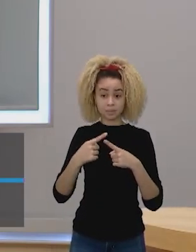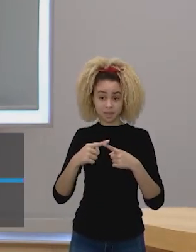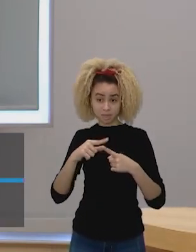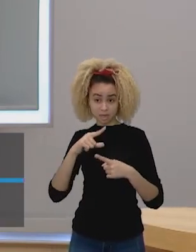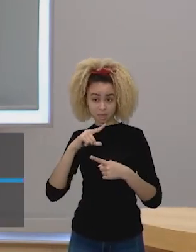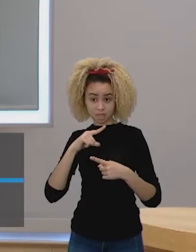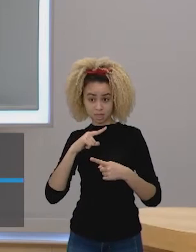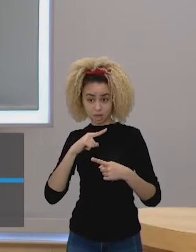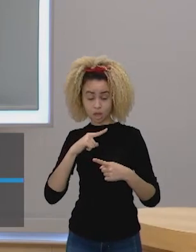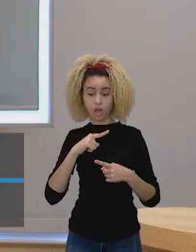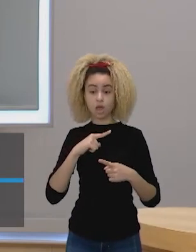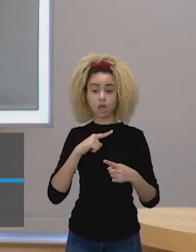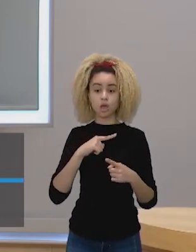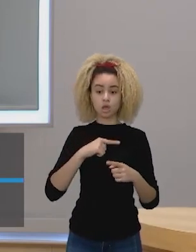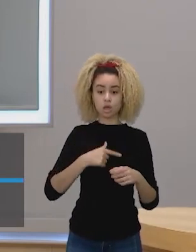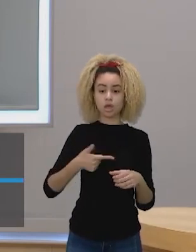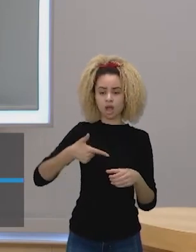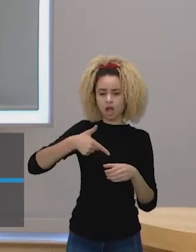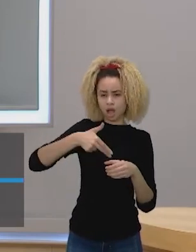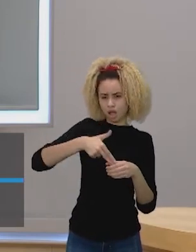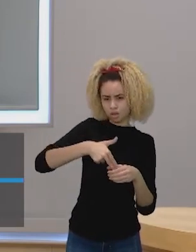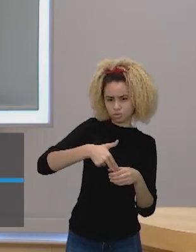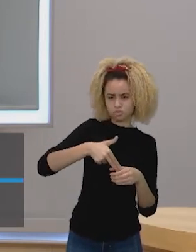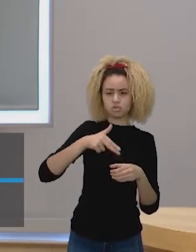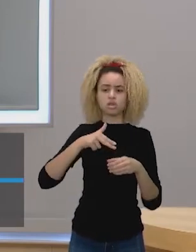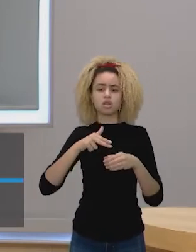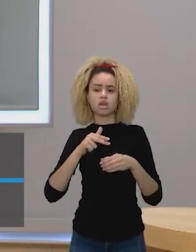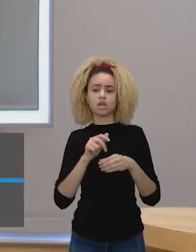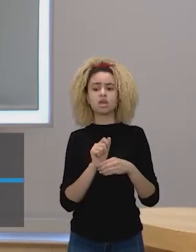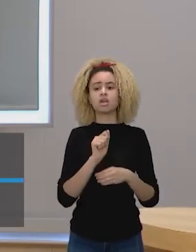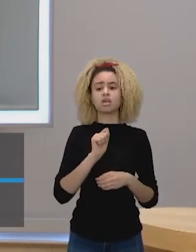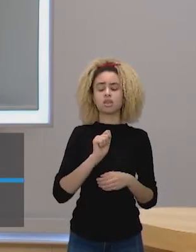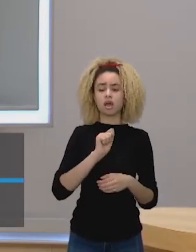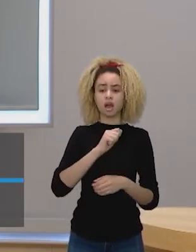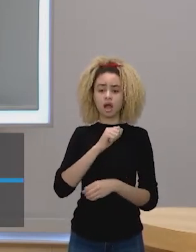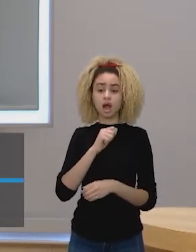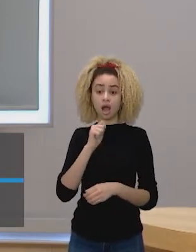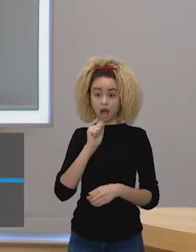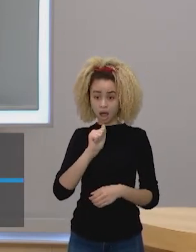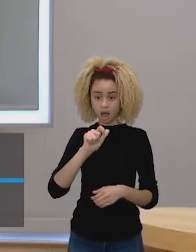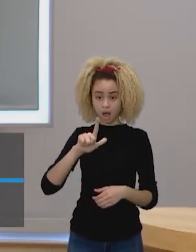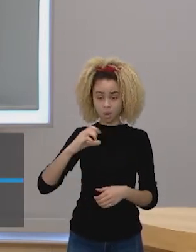o combustível, no caso gasolina, álcool ou diesel, que entra